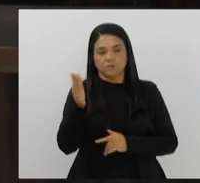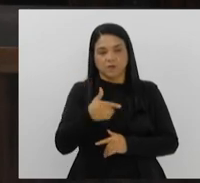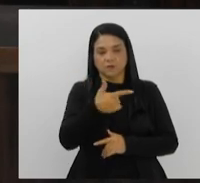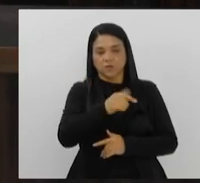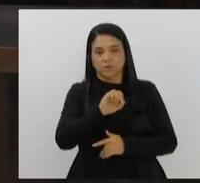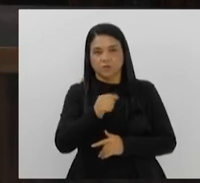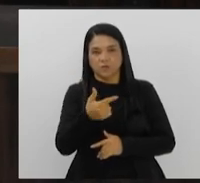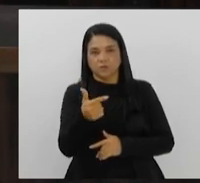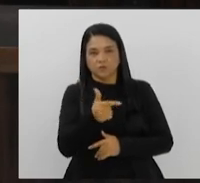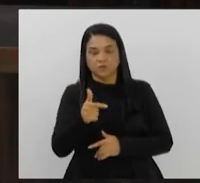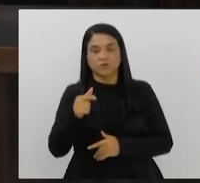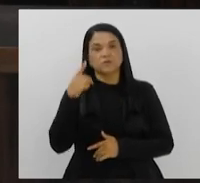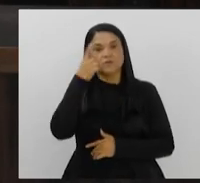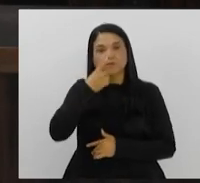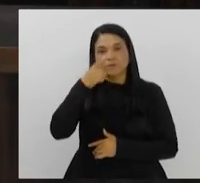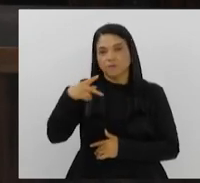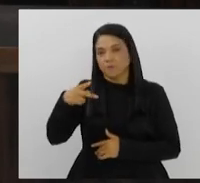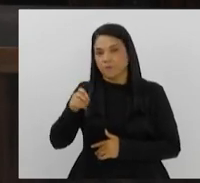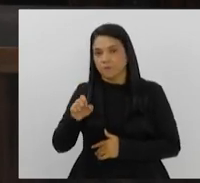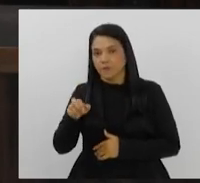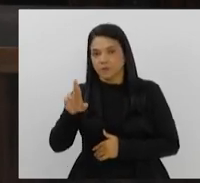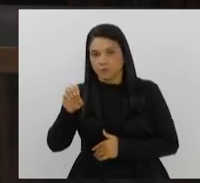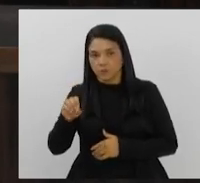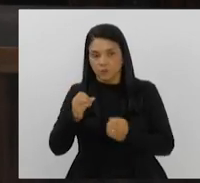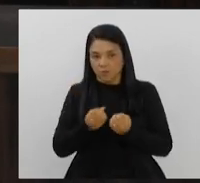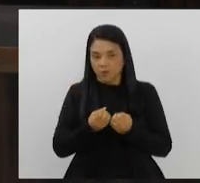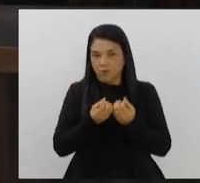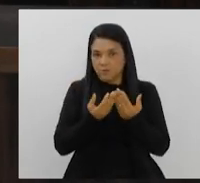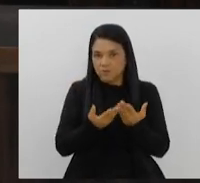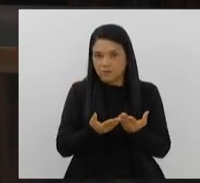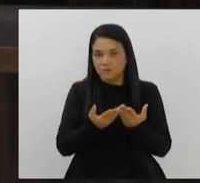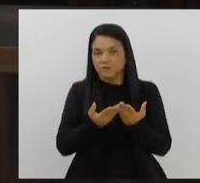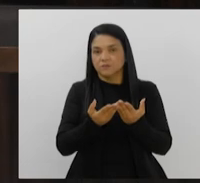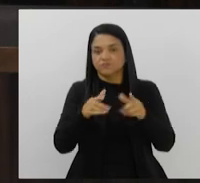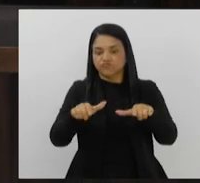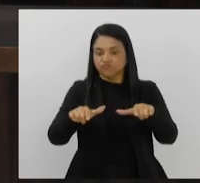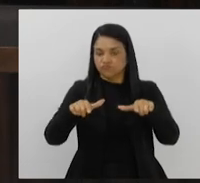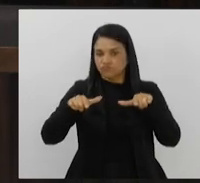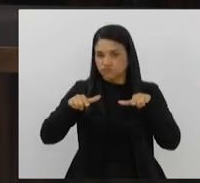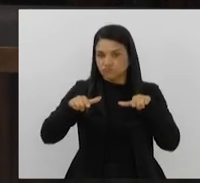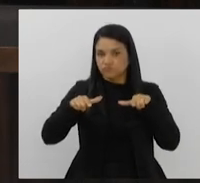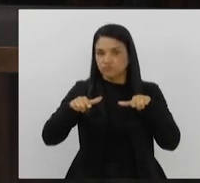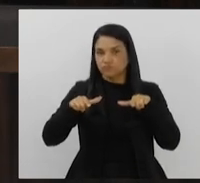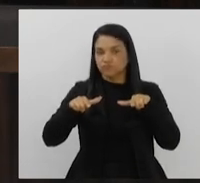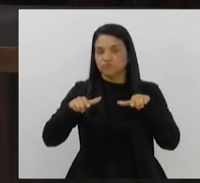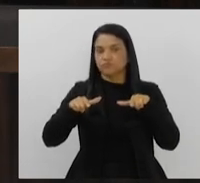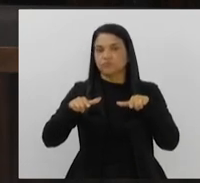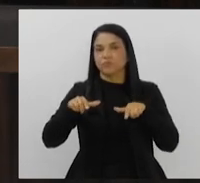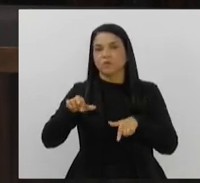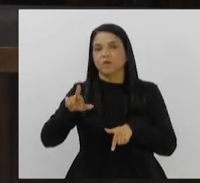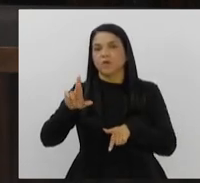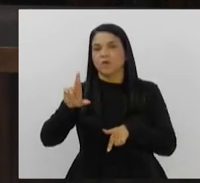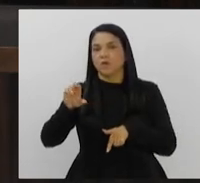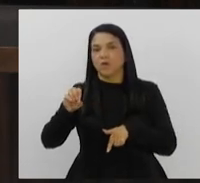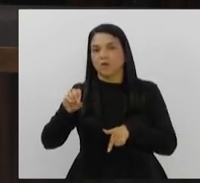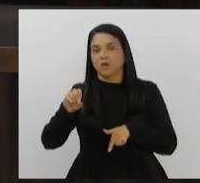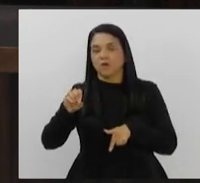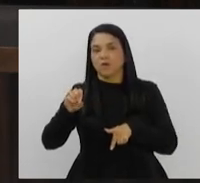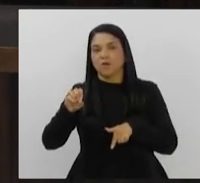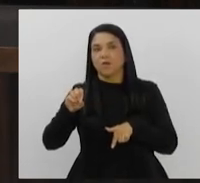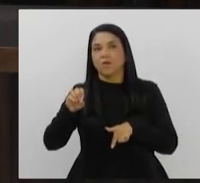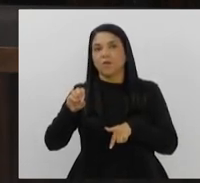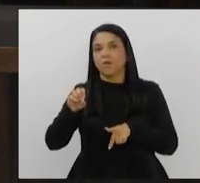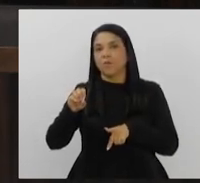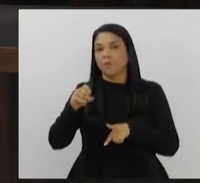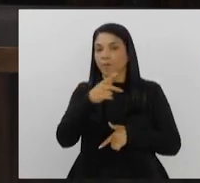deputado Pedro Ricardo, que concede o diploma Ruth Philips Scheder